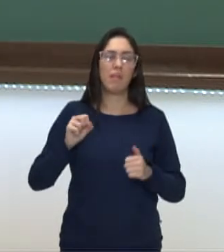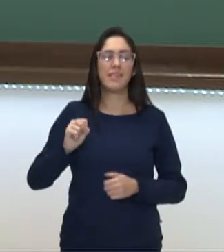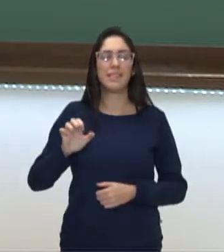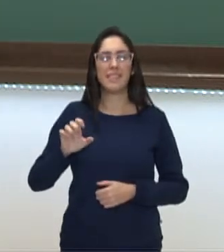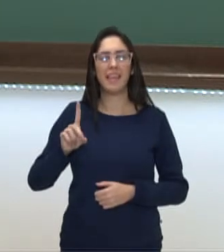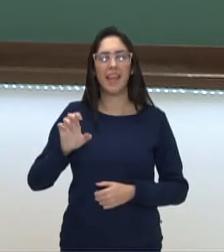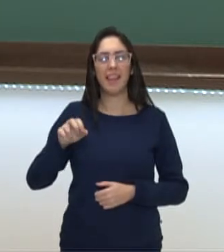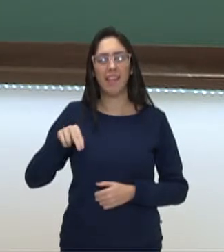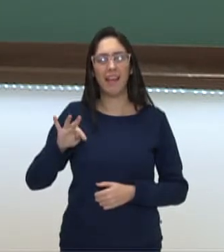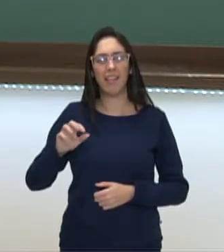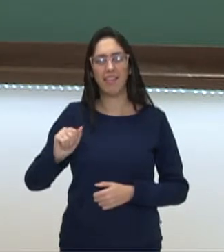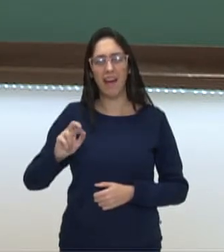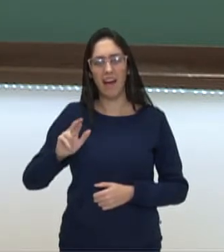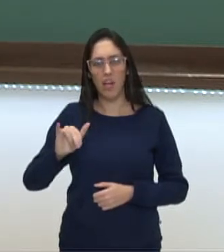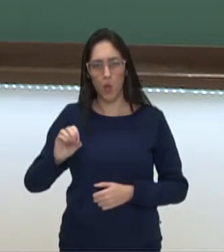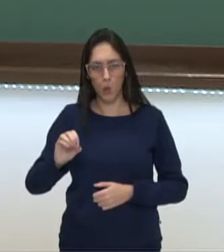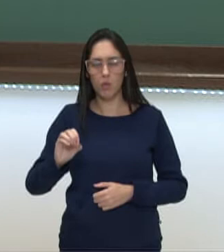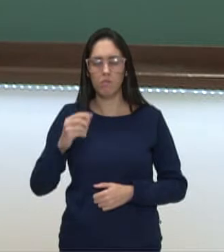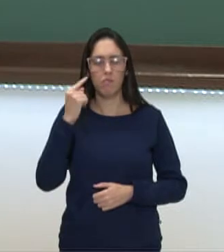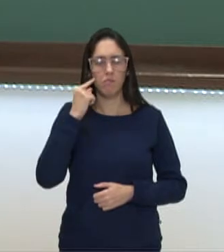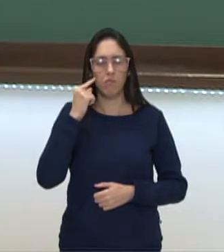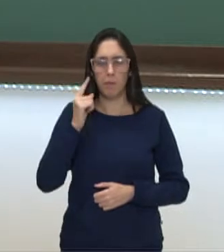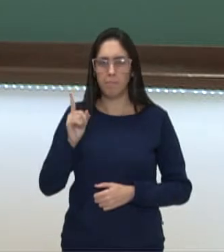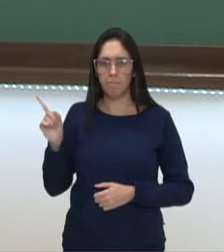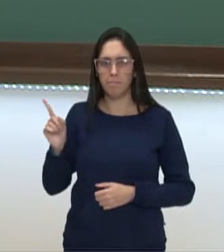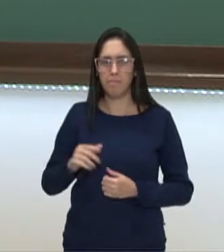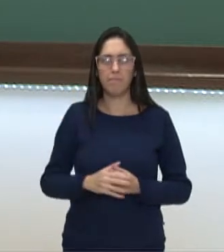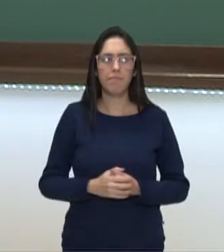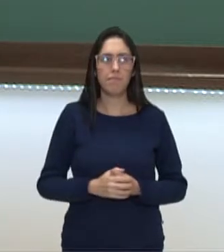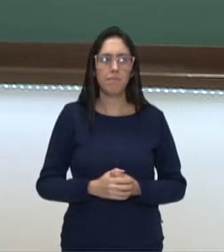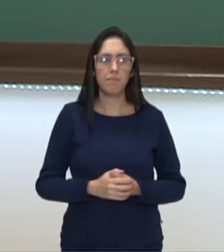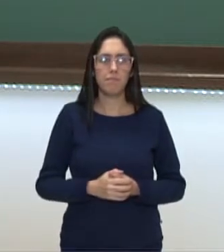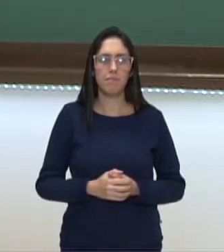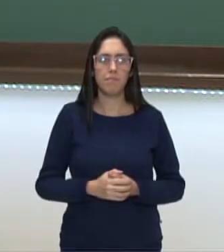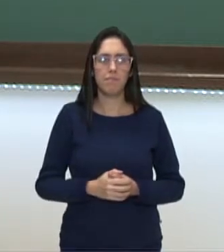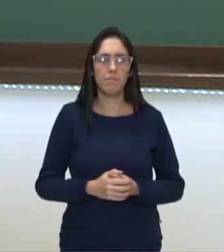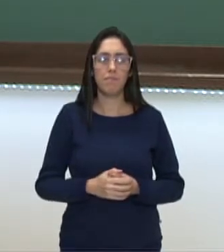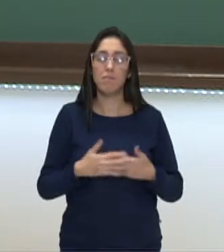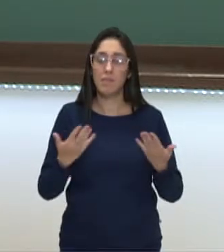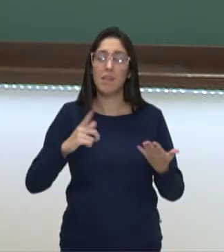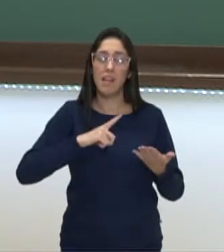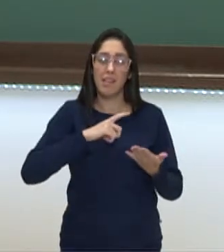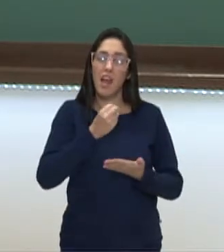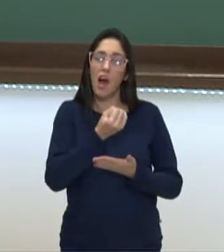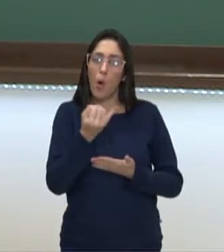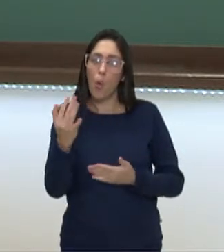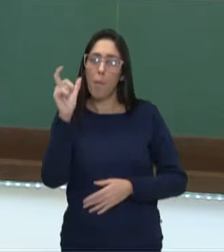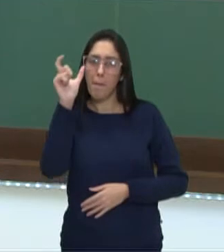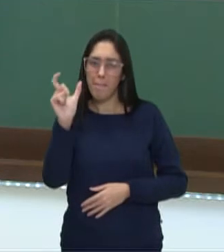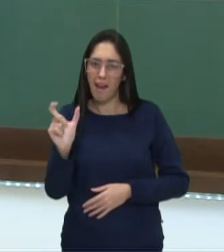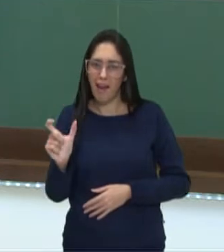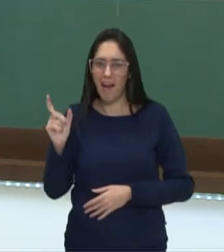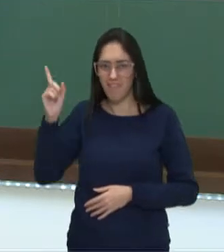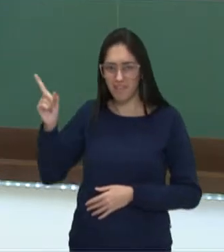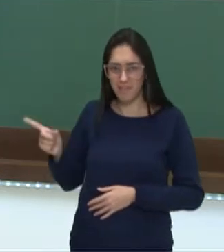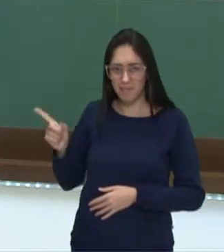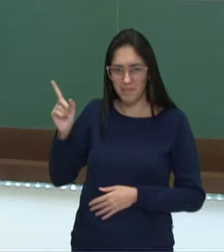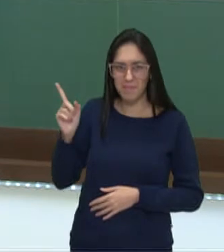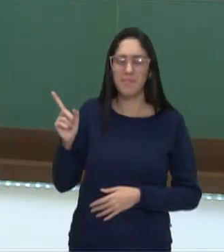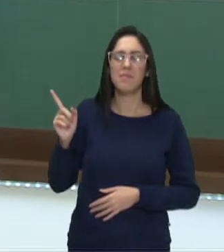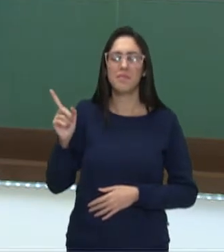Vamos analisar um pouquinho aqui. Então, como o professor disse, alguns termos que foram retirados aqui do